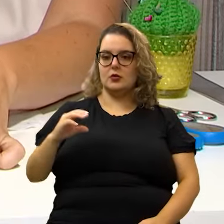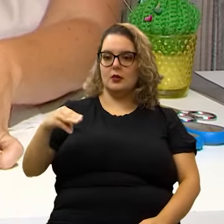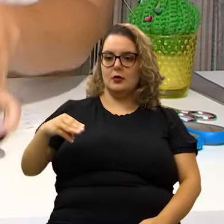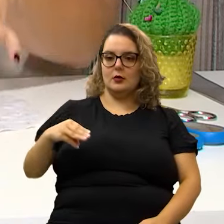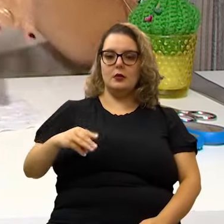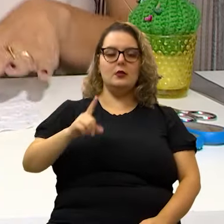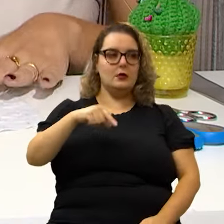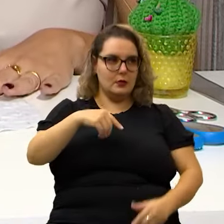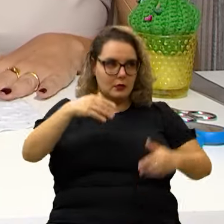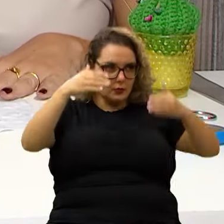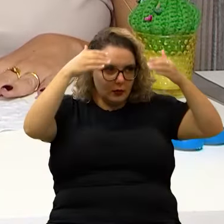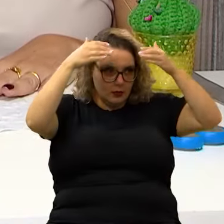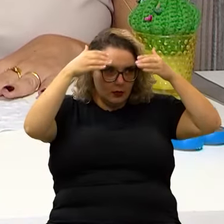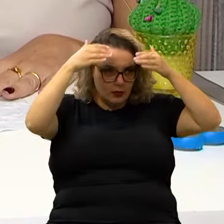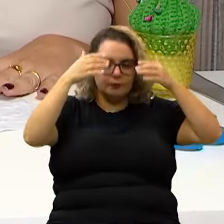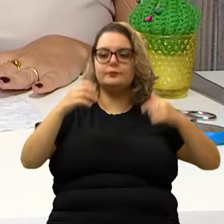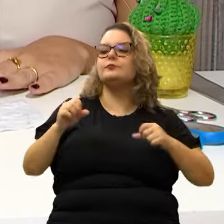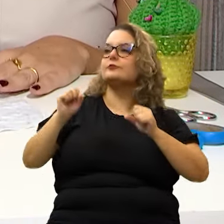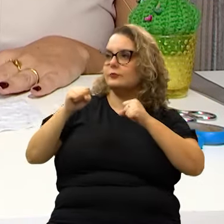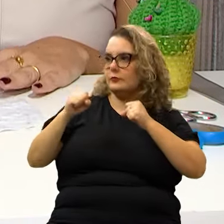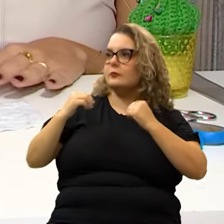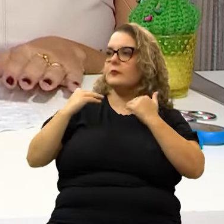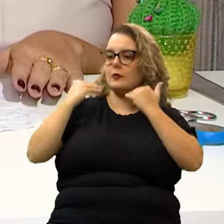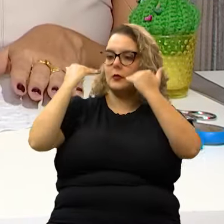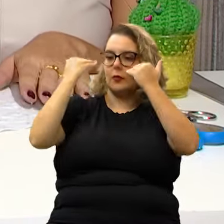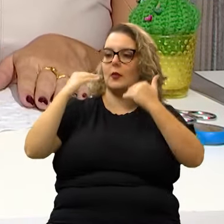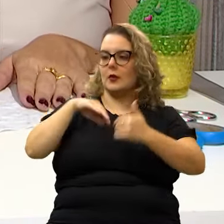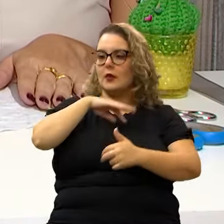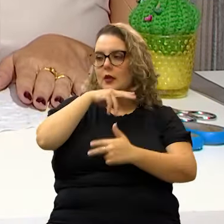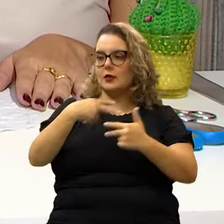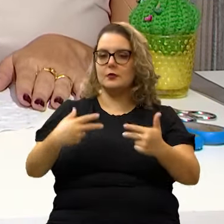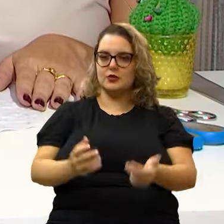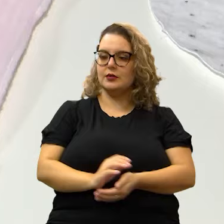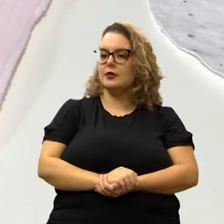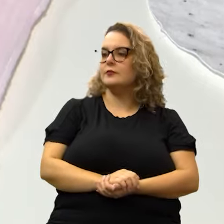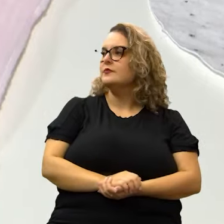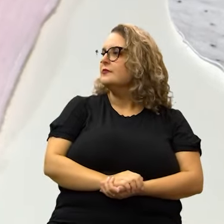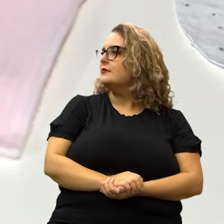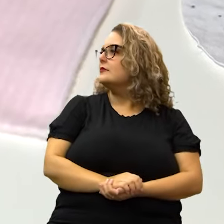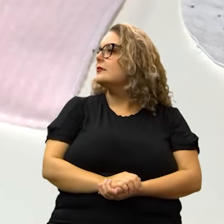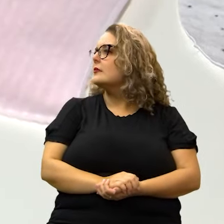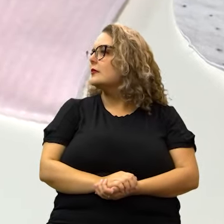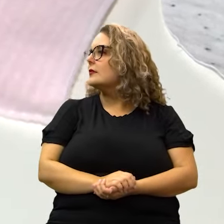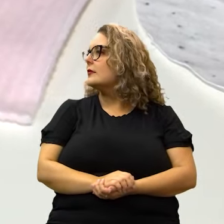centímetros. Que esse será o chapéuzinho. Esse será a parte de cima do bichinho.